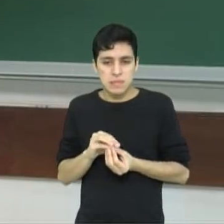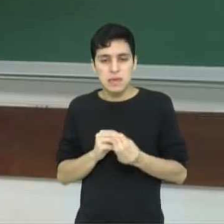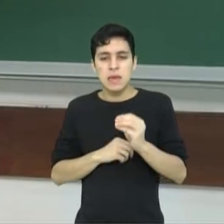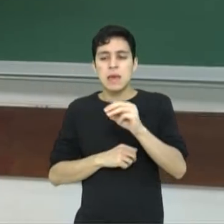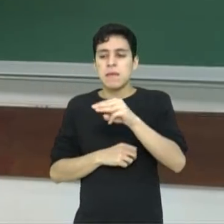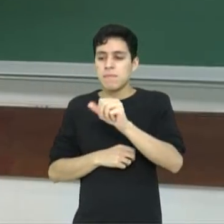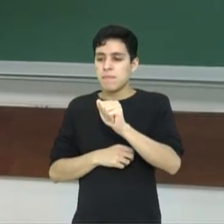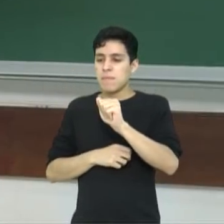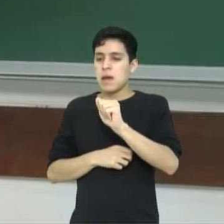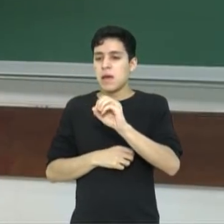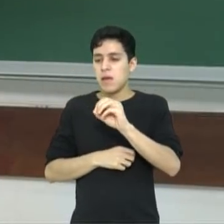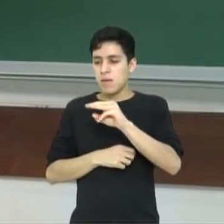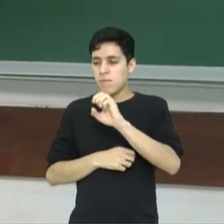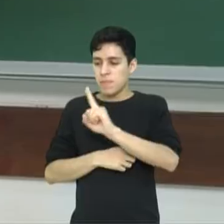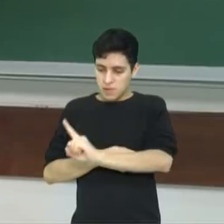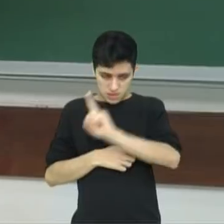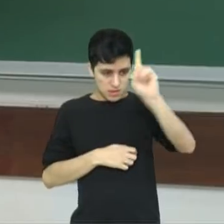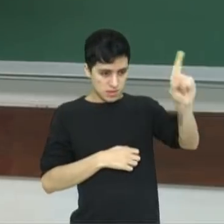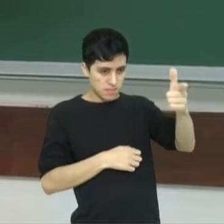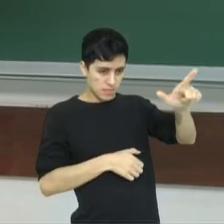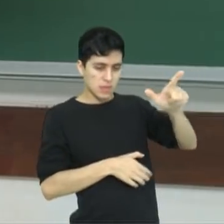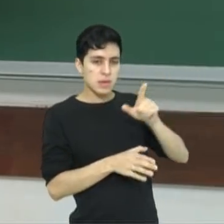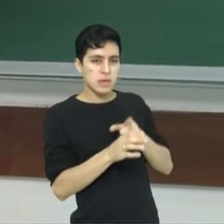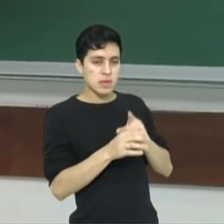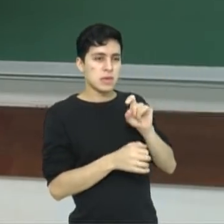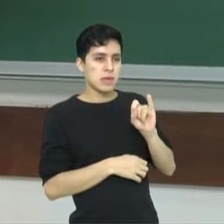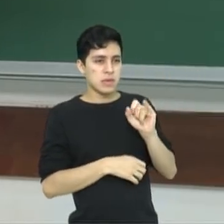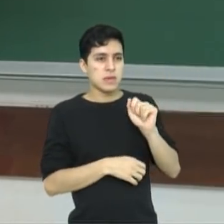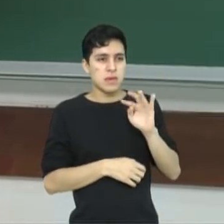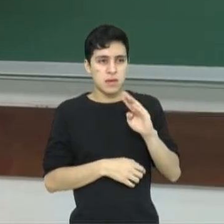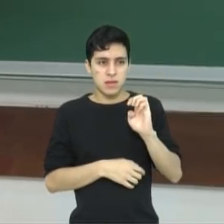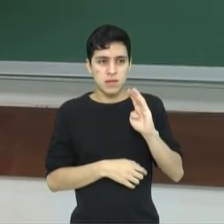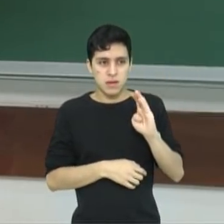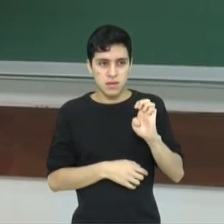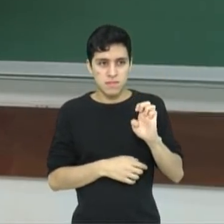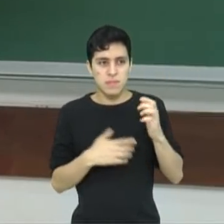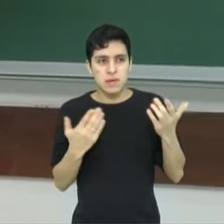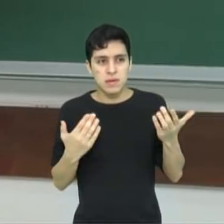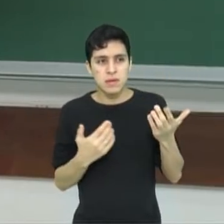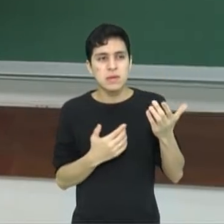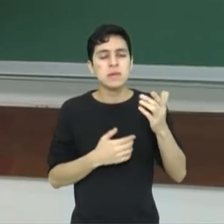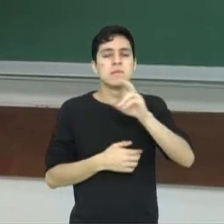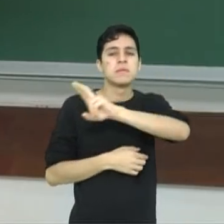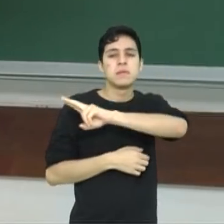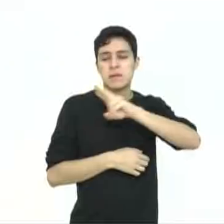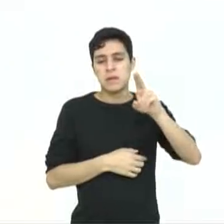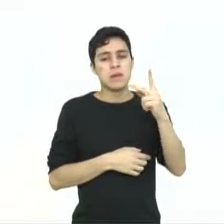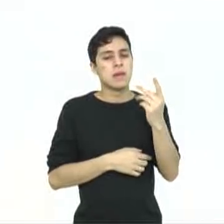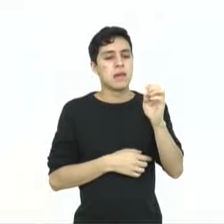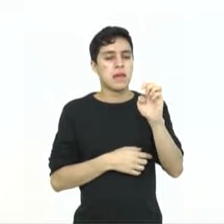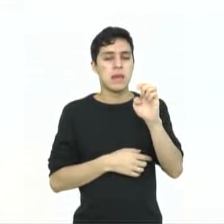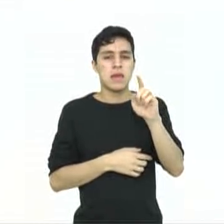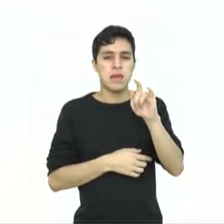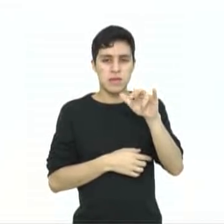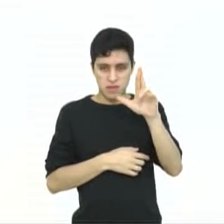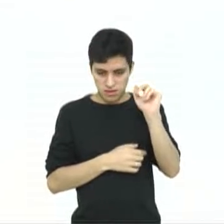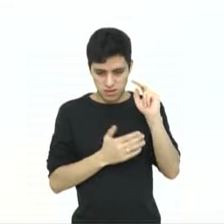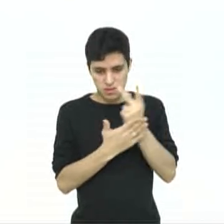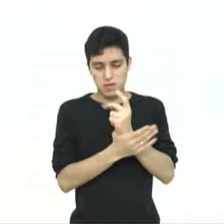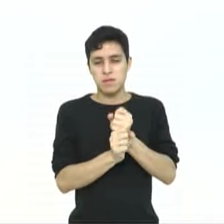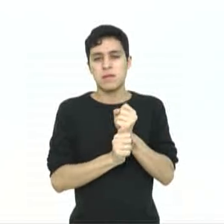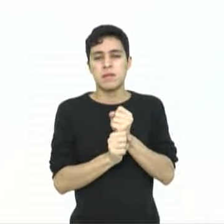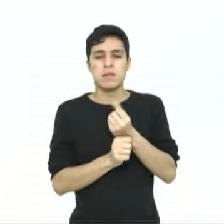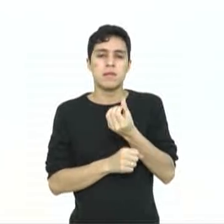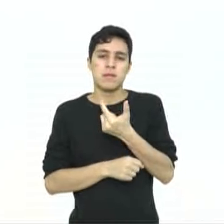morreu logo após, né? Em 632, Maomé já tinha conseguido unir, em torno do islamismo, várias